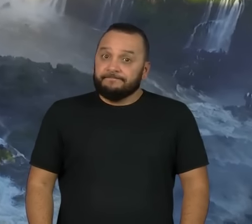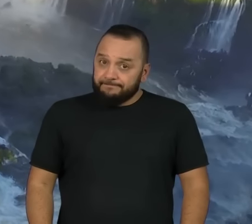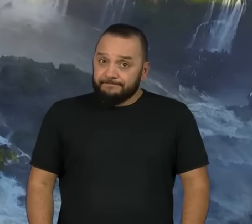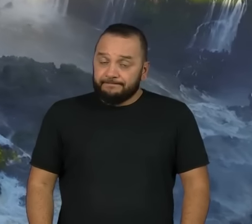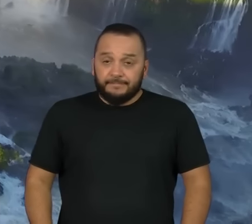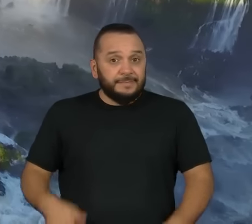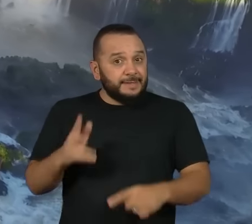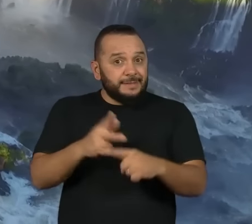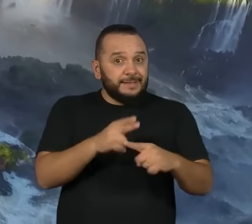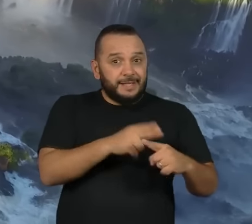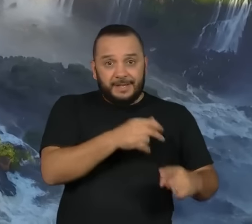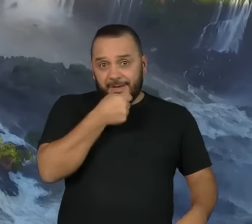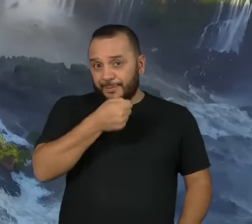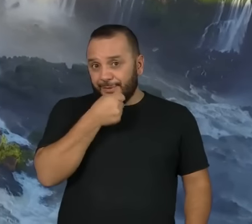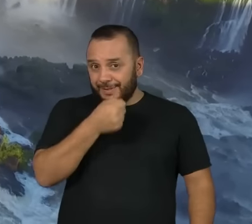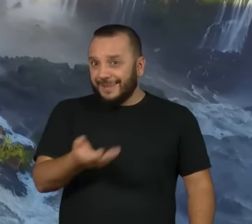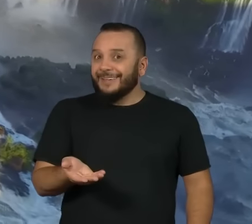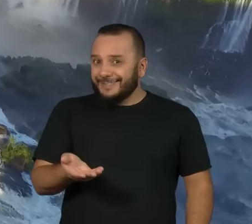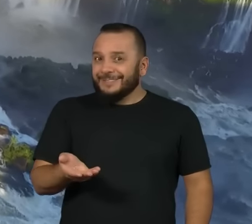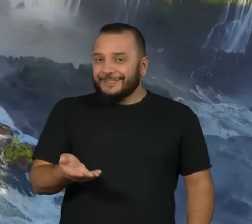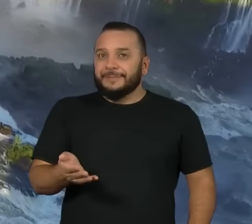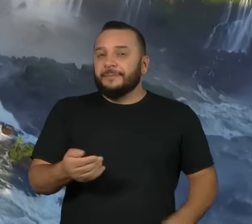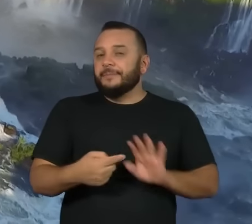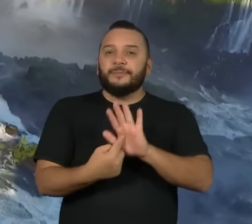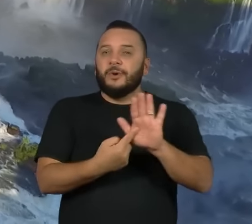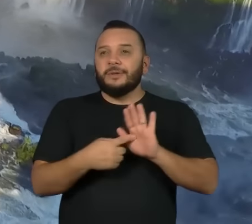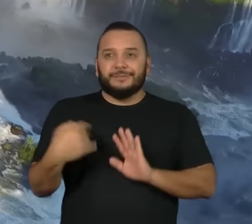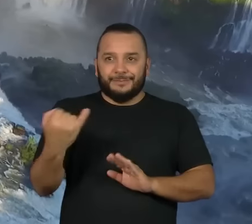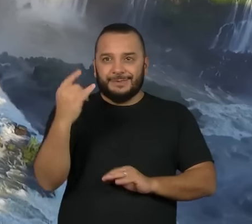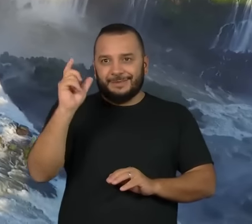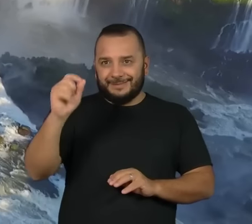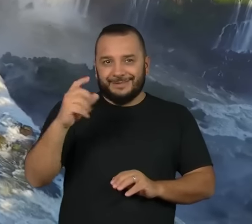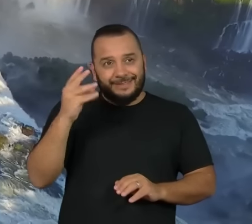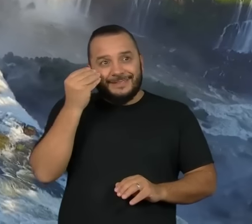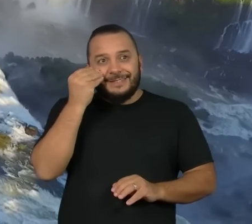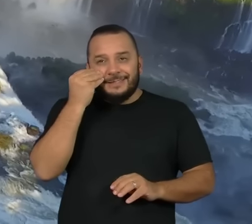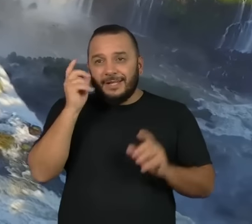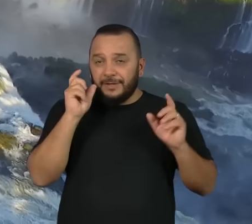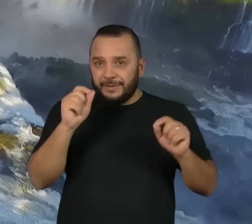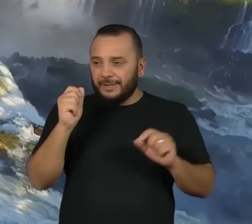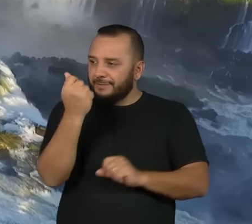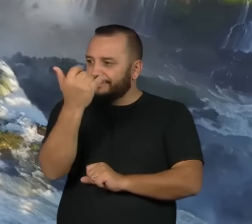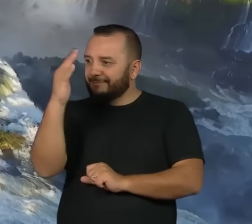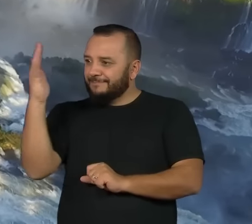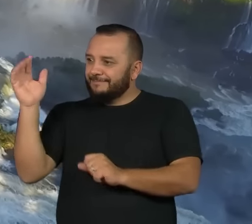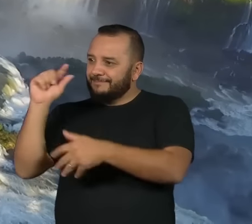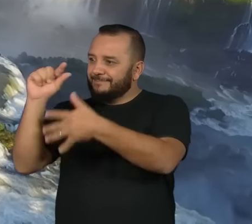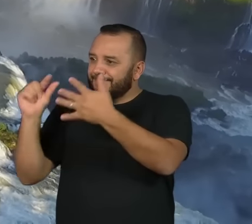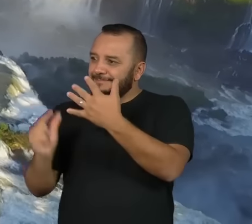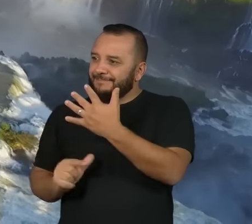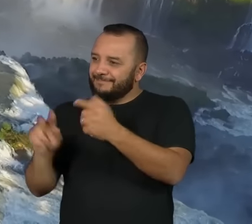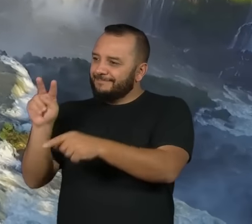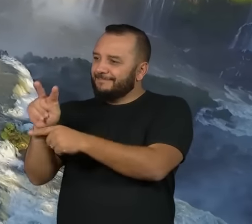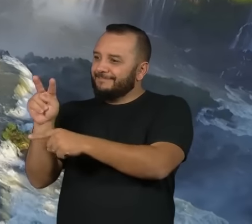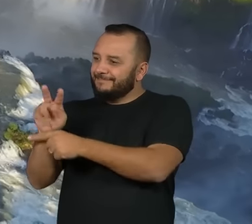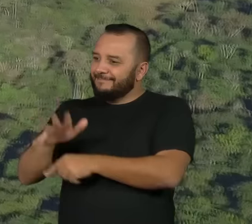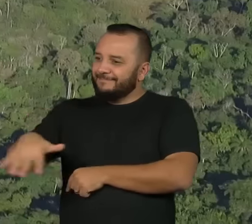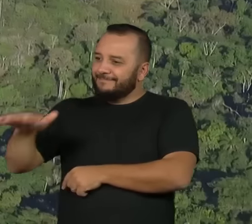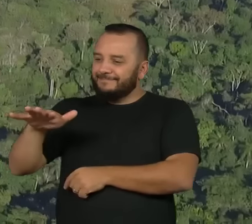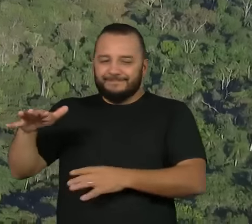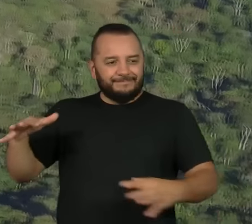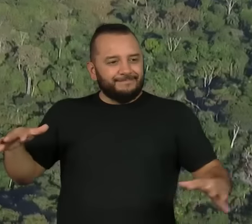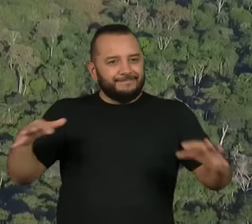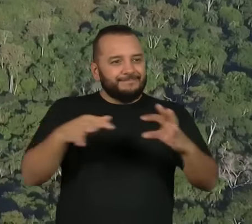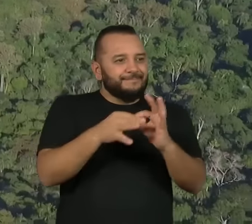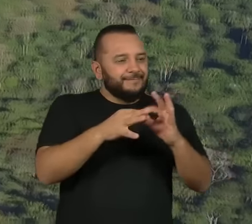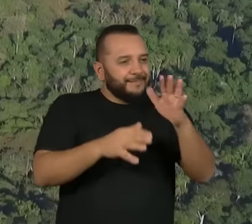Esta série de reportagens ainda destaca a importância de tentar conectar a Mata Atlântica preservada do parque com